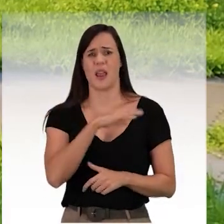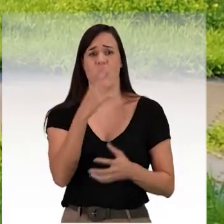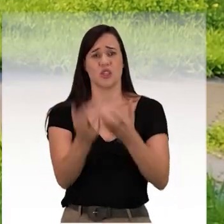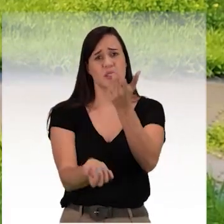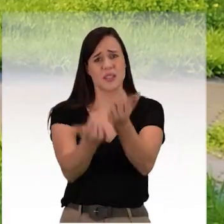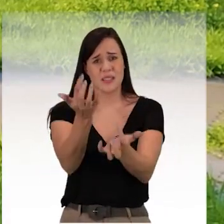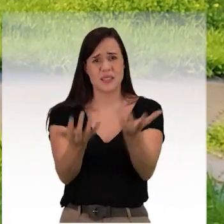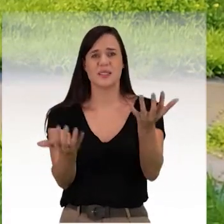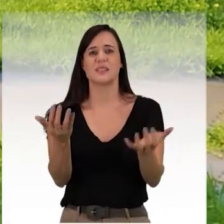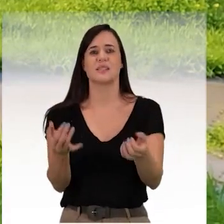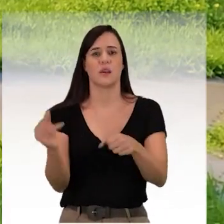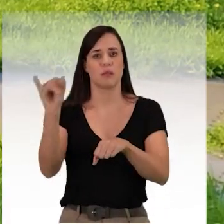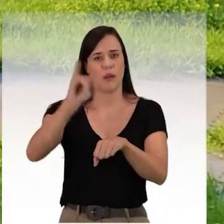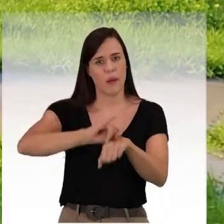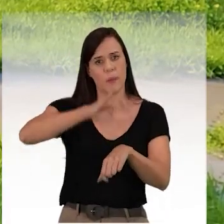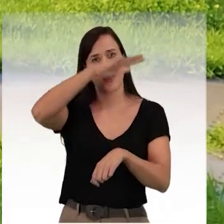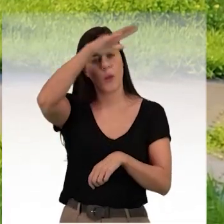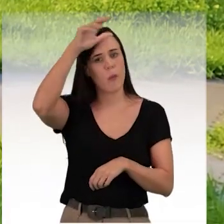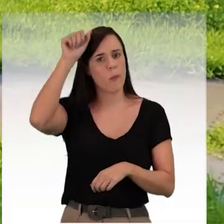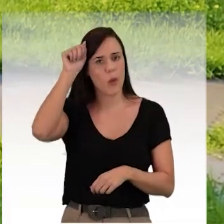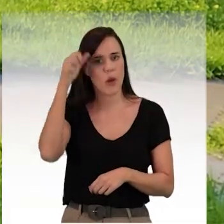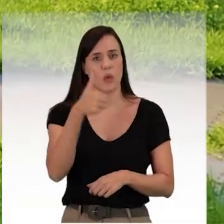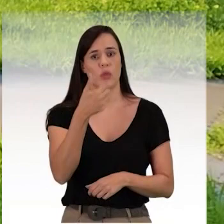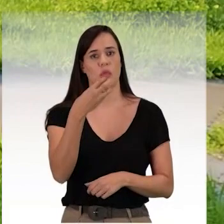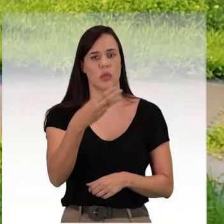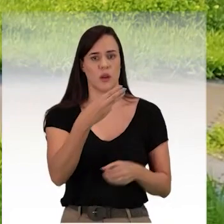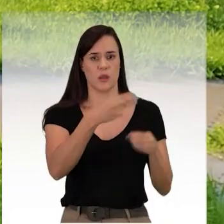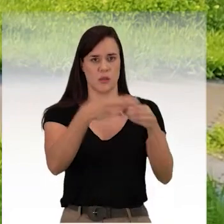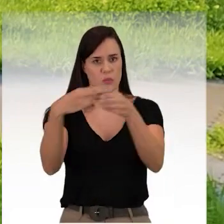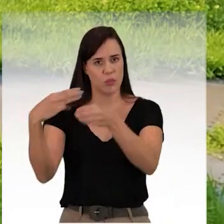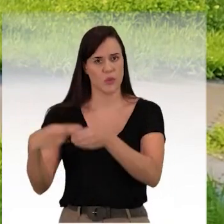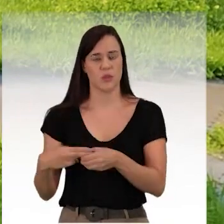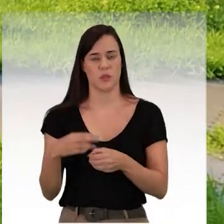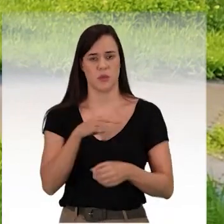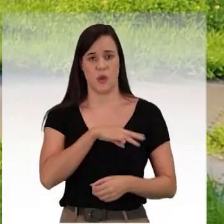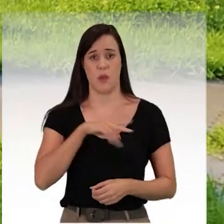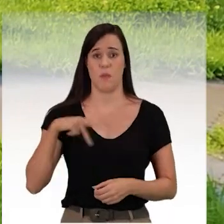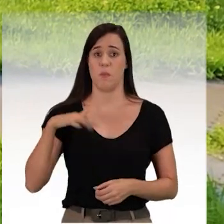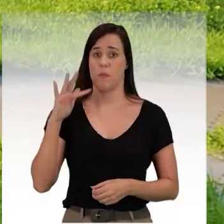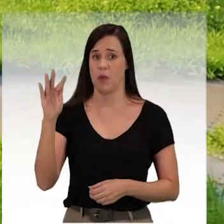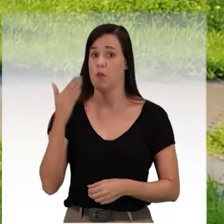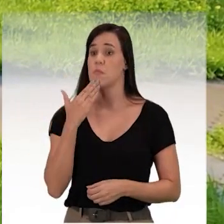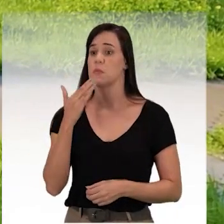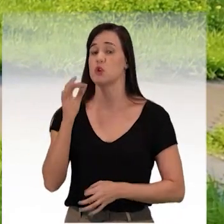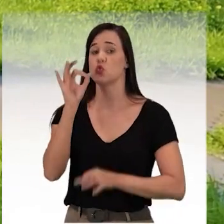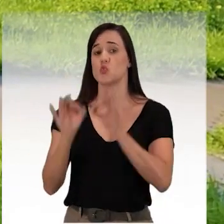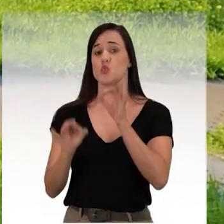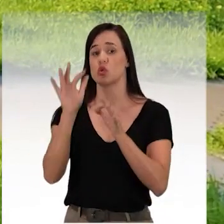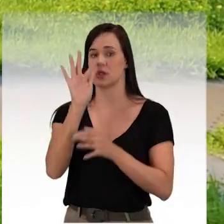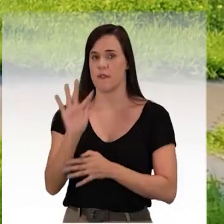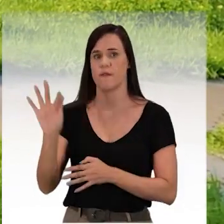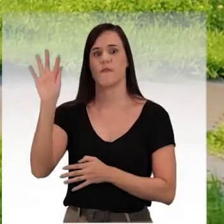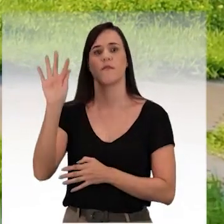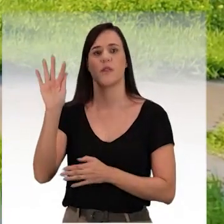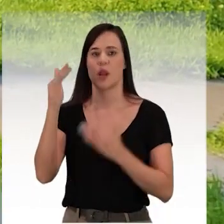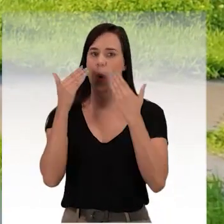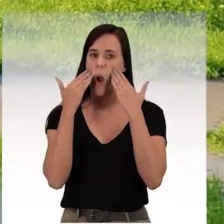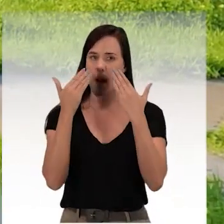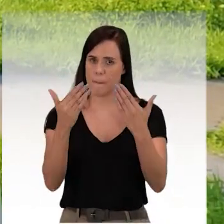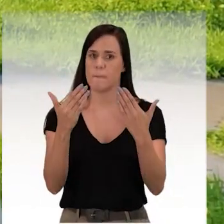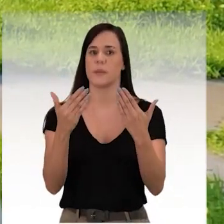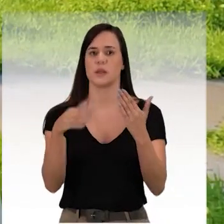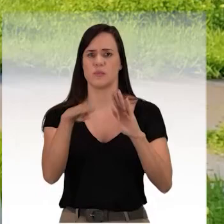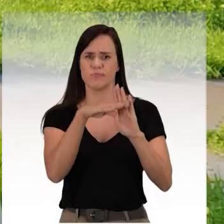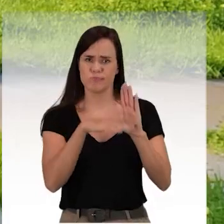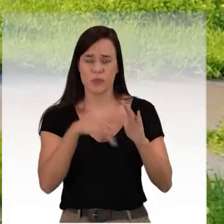incêndios na região metropolitana de Manaus, que abrange 13 municípios. O MPF pediu à Justiça Federal que o estado